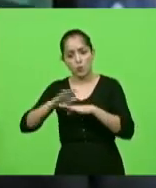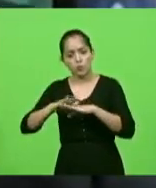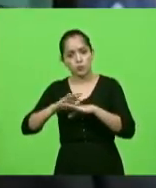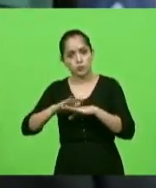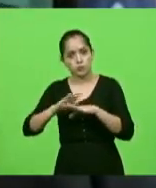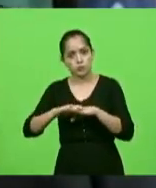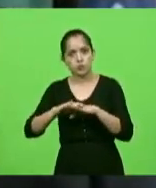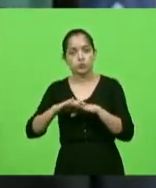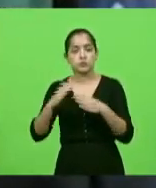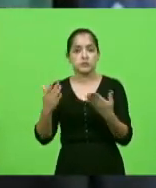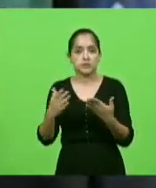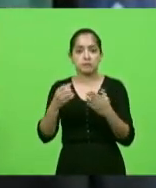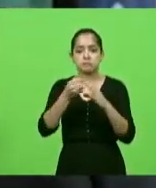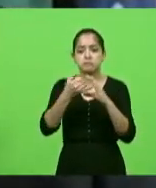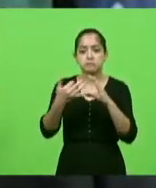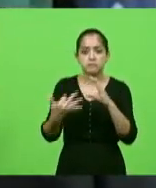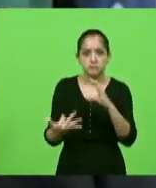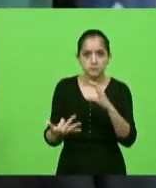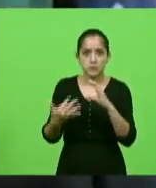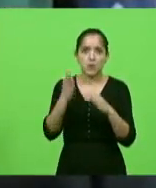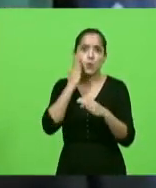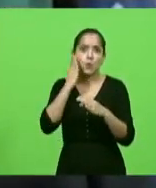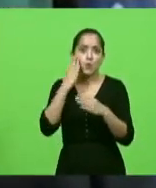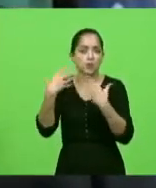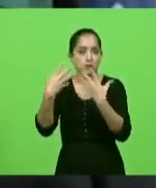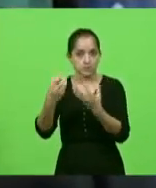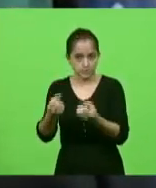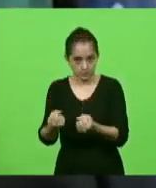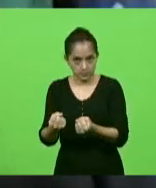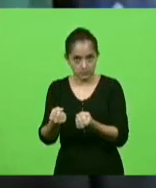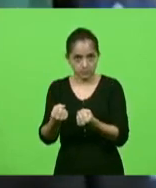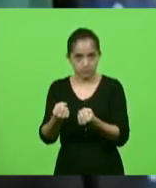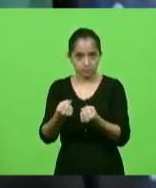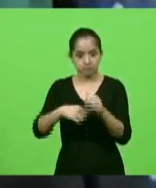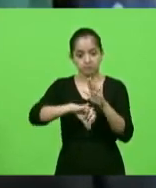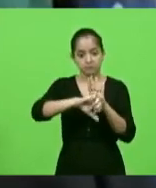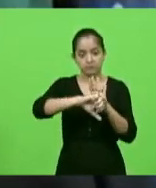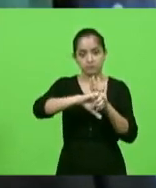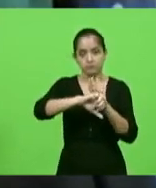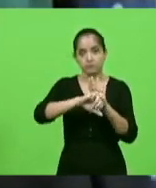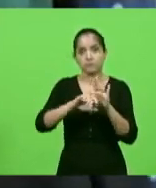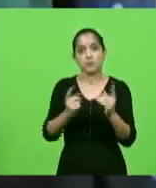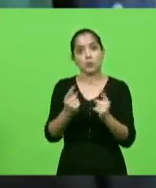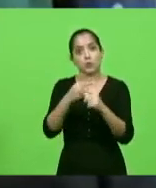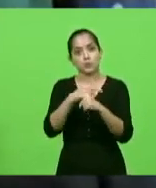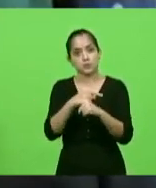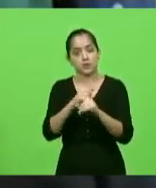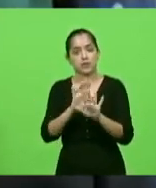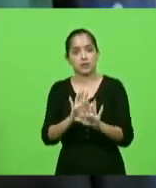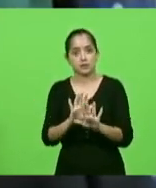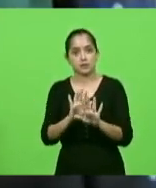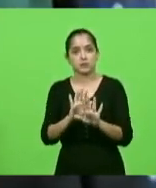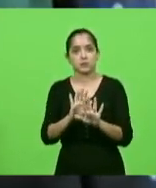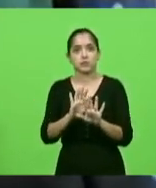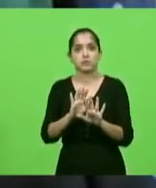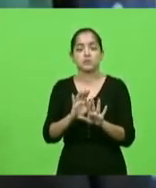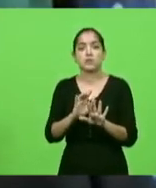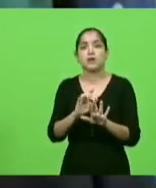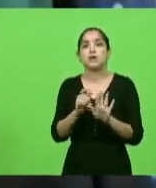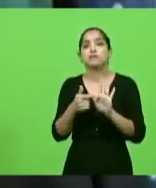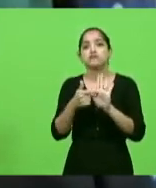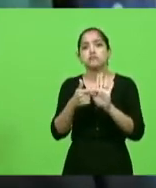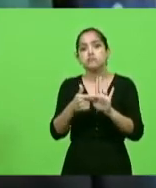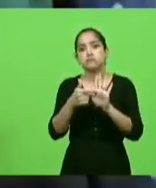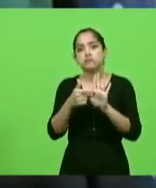governador se eu pudesse caracterizar seu consentimento em relação aos fatos curiosos quero comprar o mandatário conforme